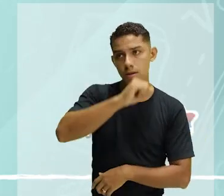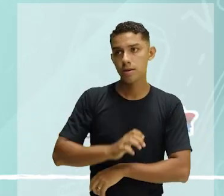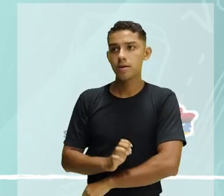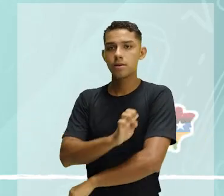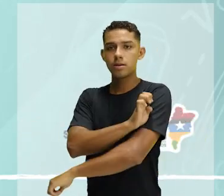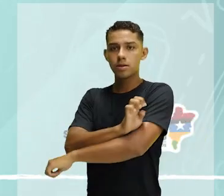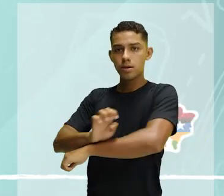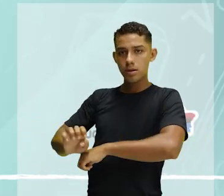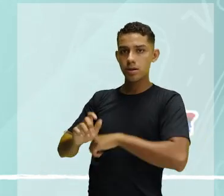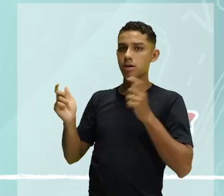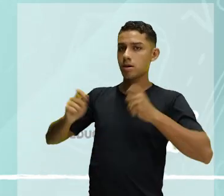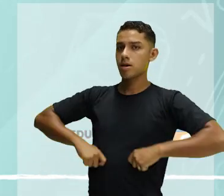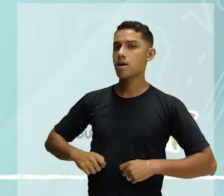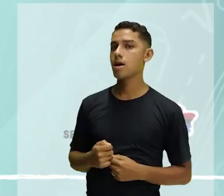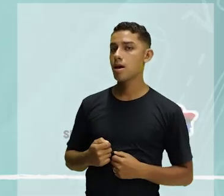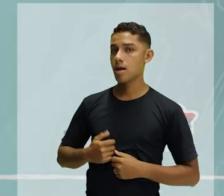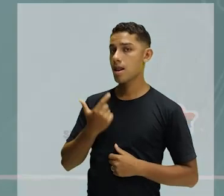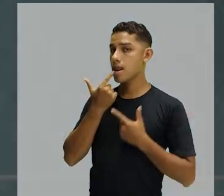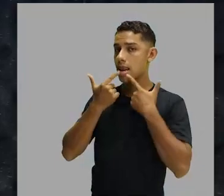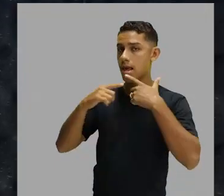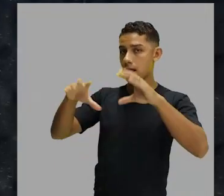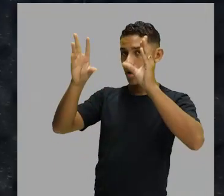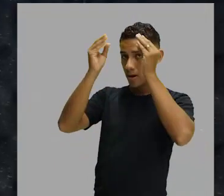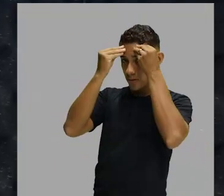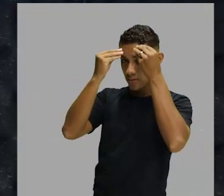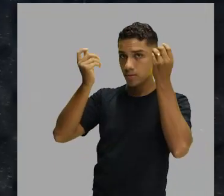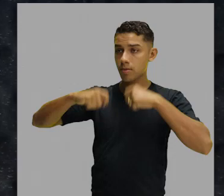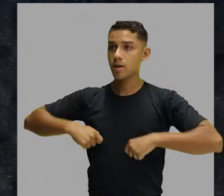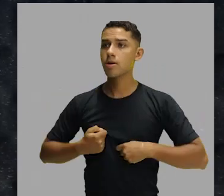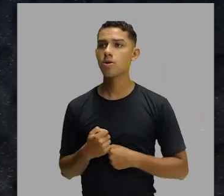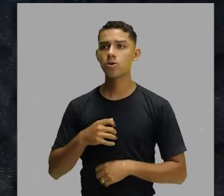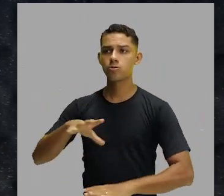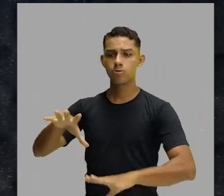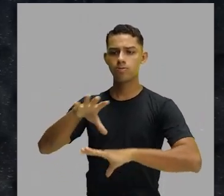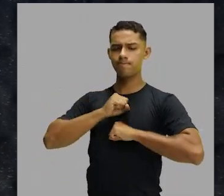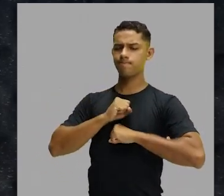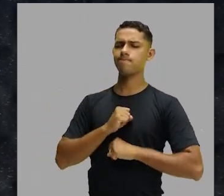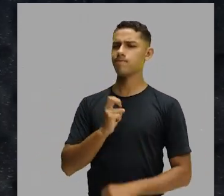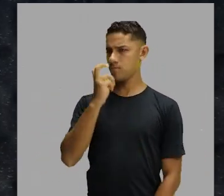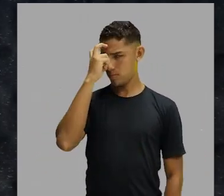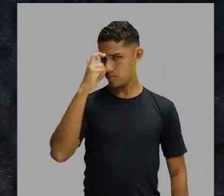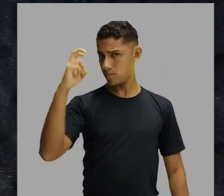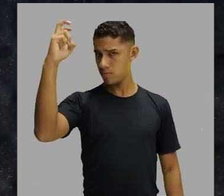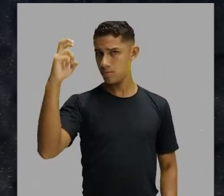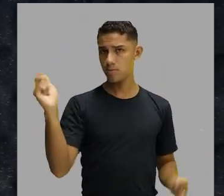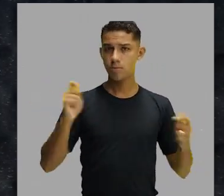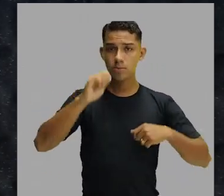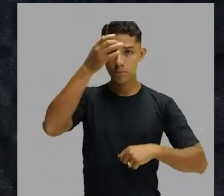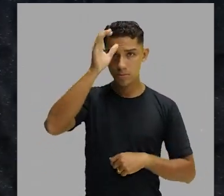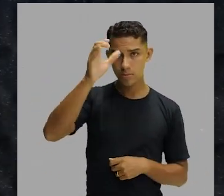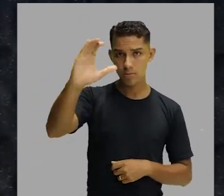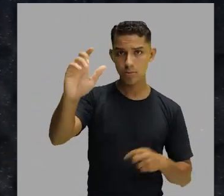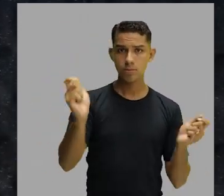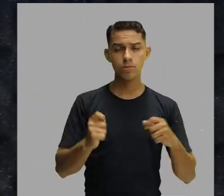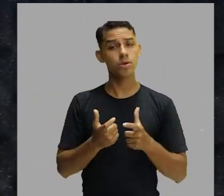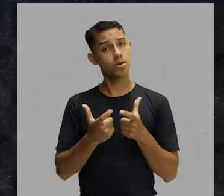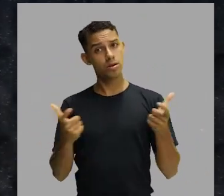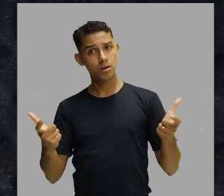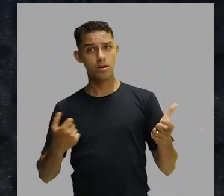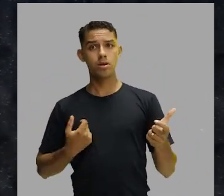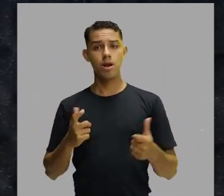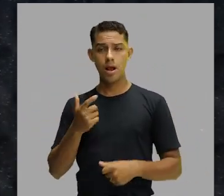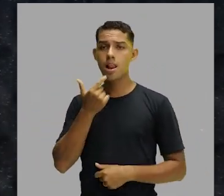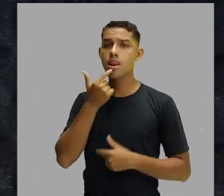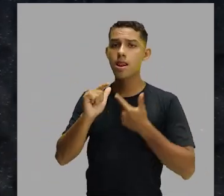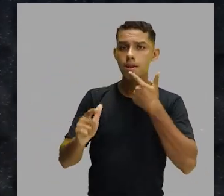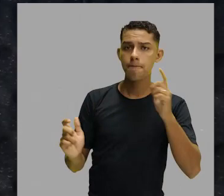étnico-linguístico, com que o indivíduo se identifica culturalmente. Então, aqui a gente tem aqui uma grande invenção, que é a